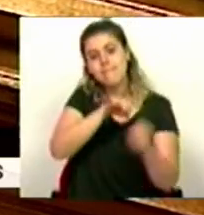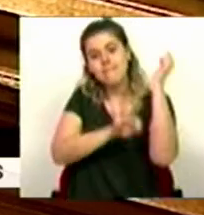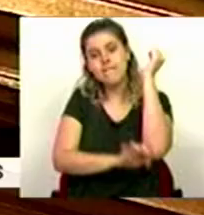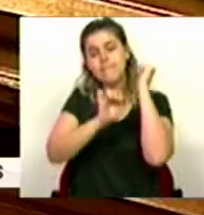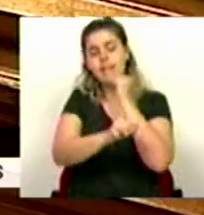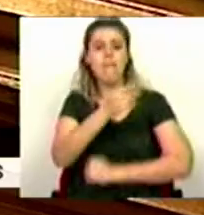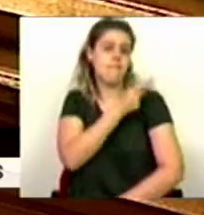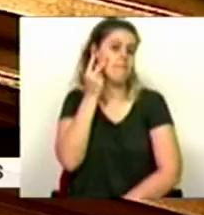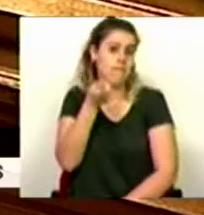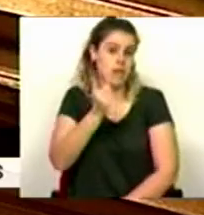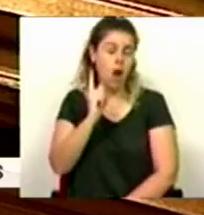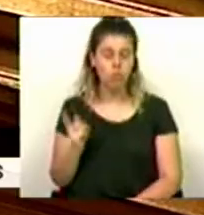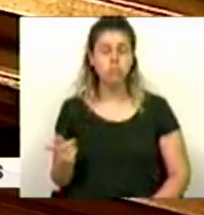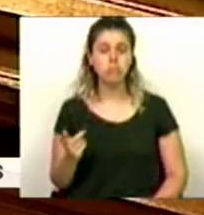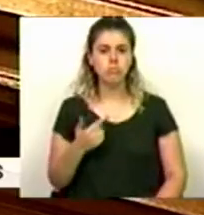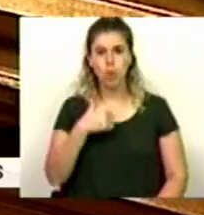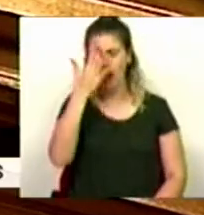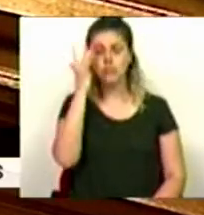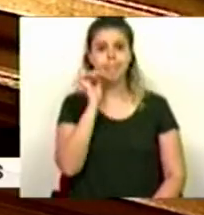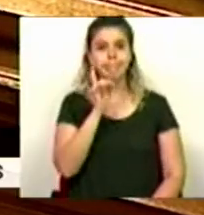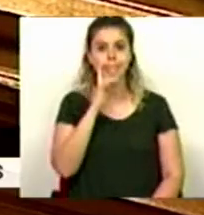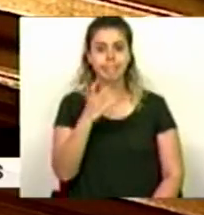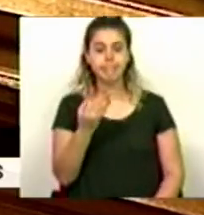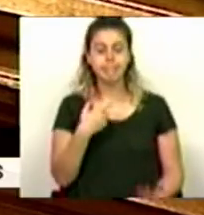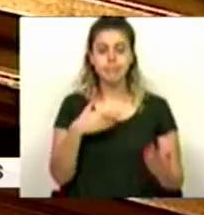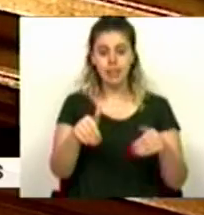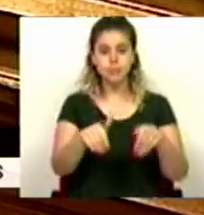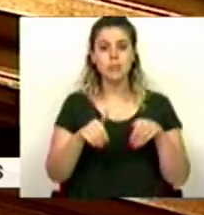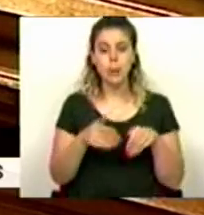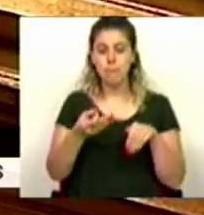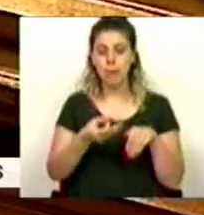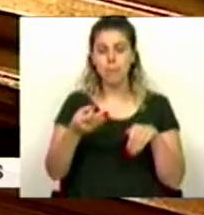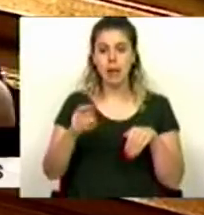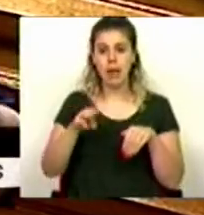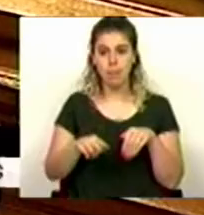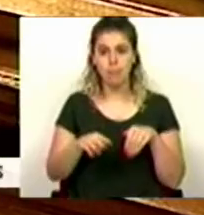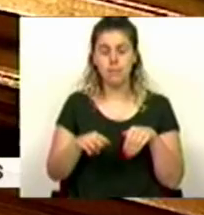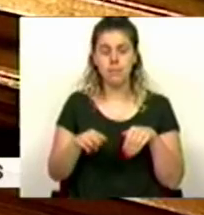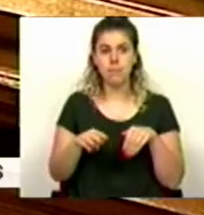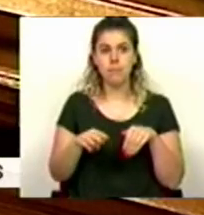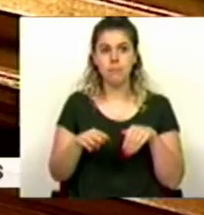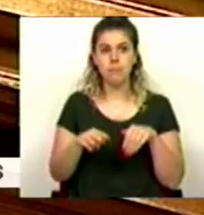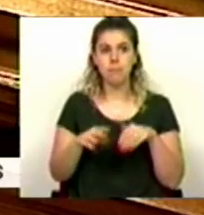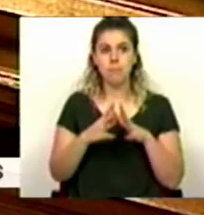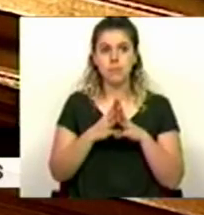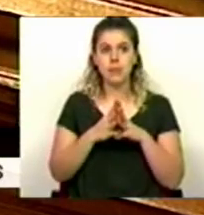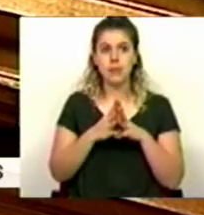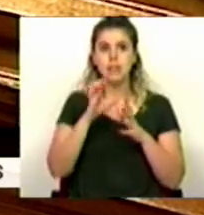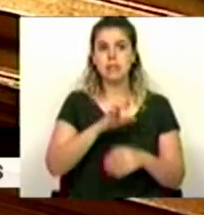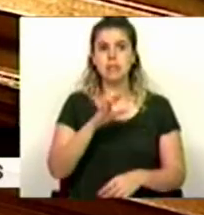de residência naquele dia. Parece-me, portanto, que a abstenção do PPM, tirando a parte